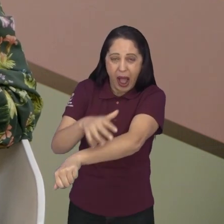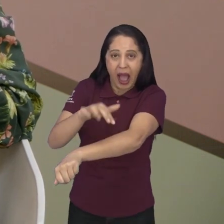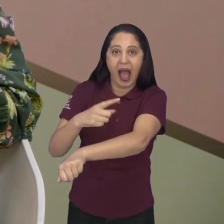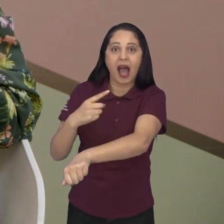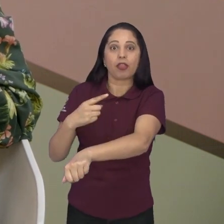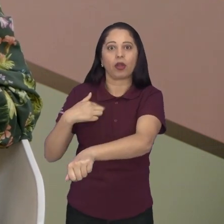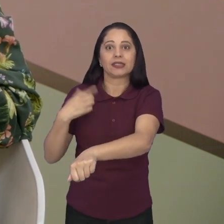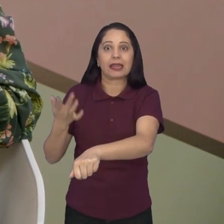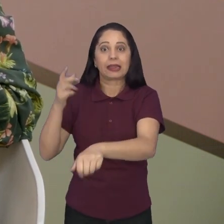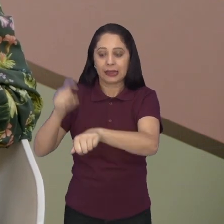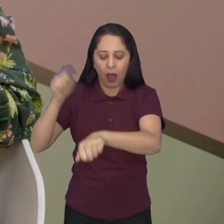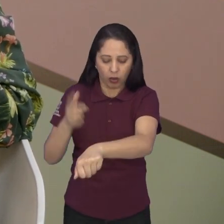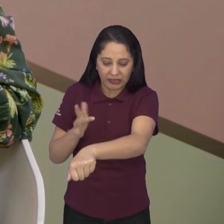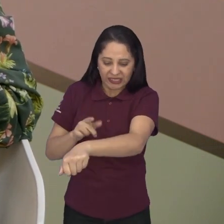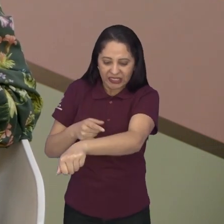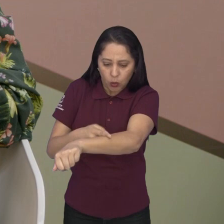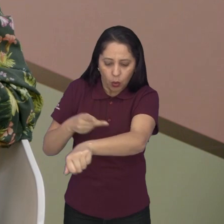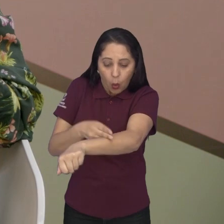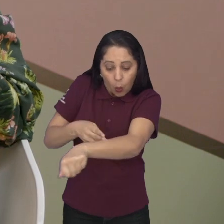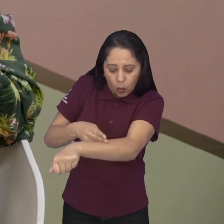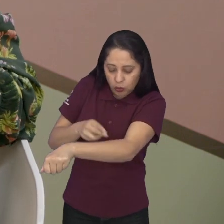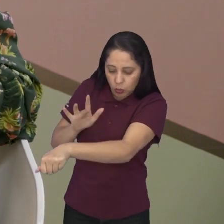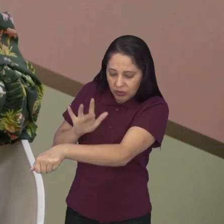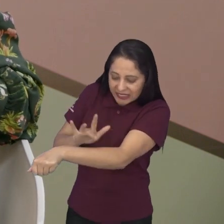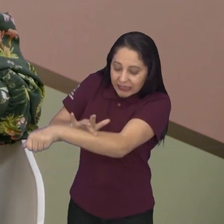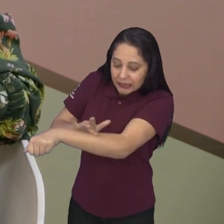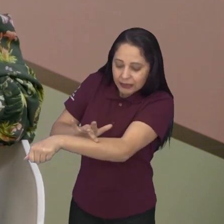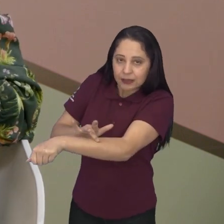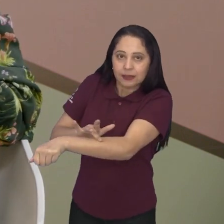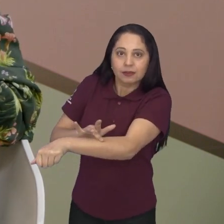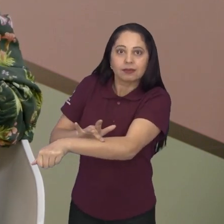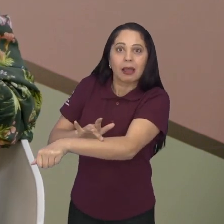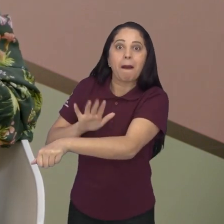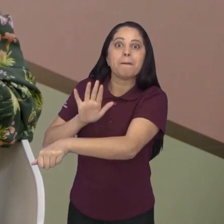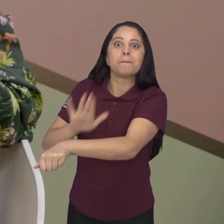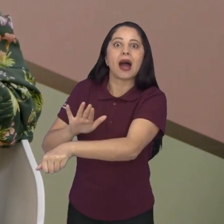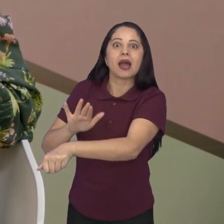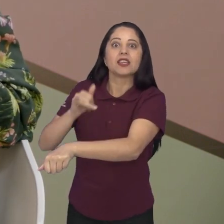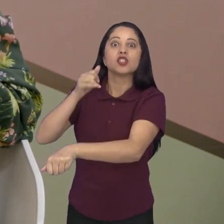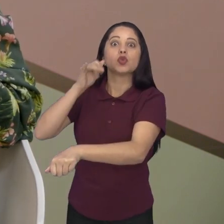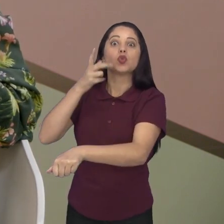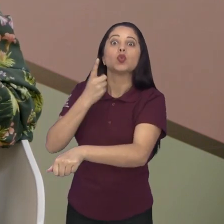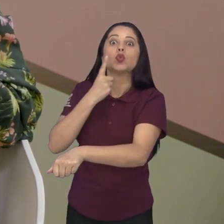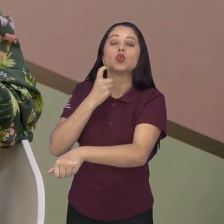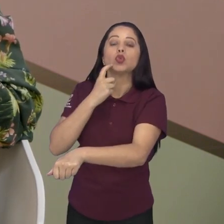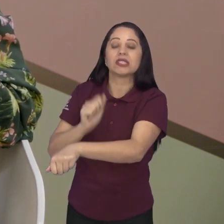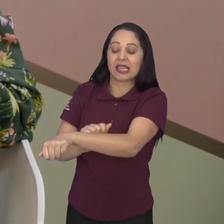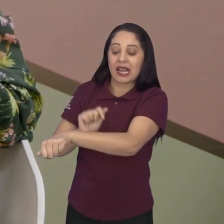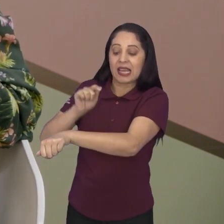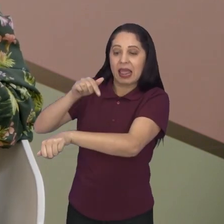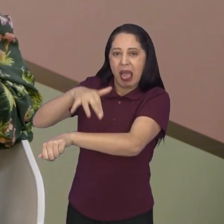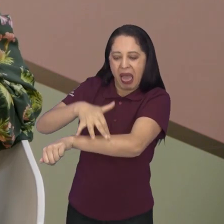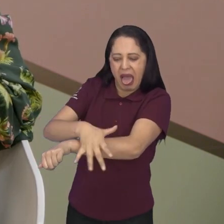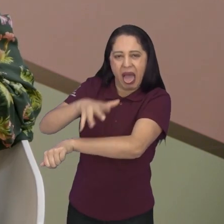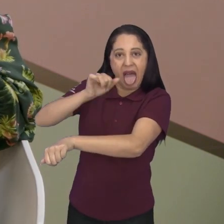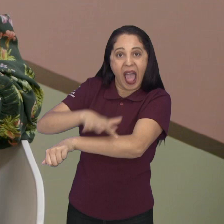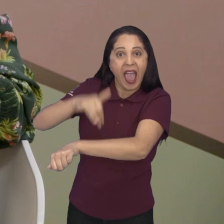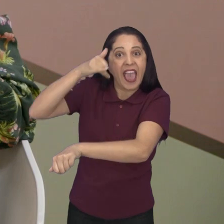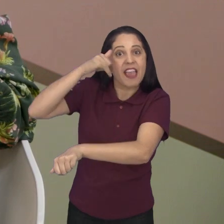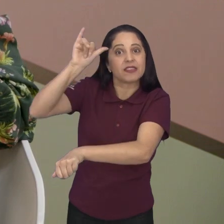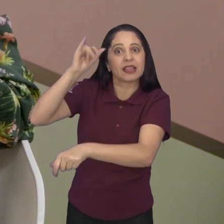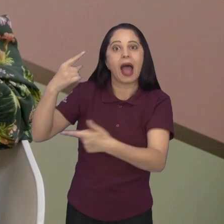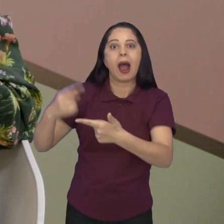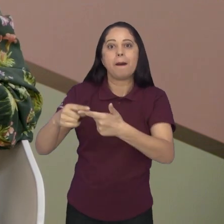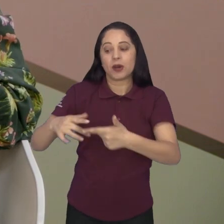colocar o dedinho para estancar, mas o controle do sangramento acontece que o fígado produz algumas substâncias para